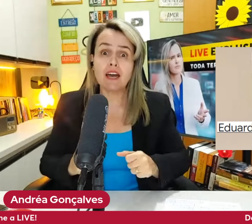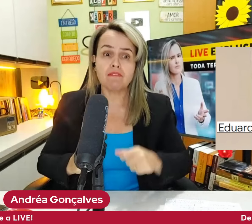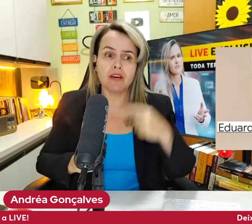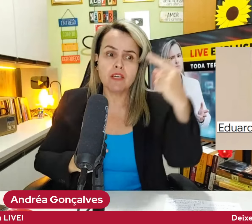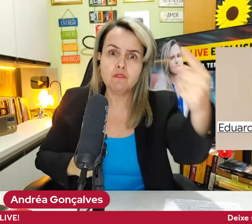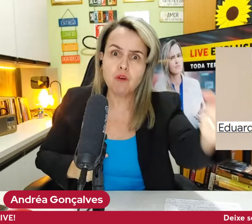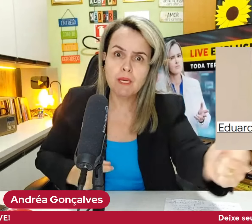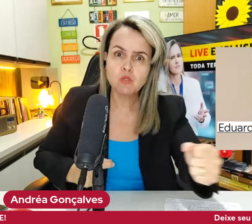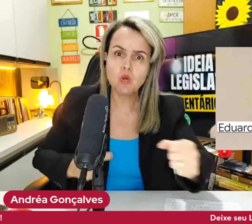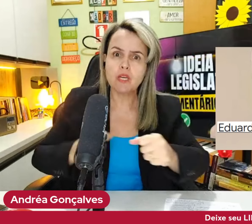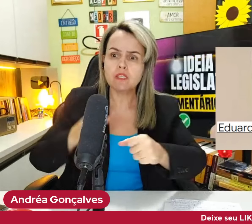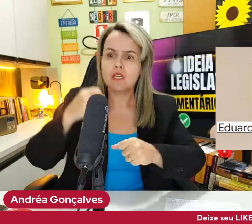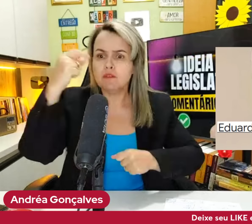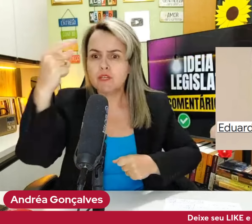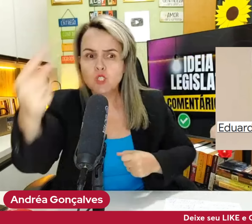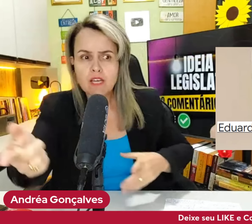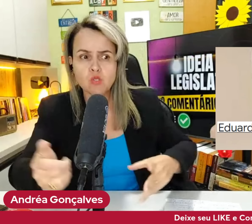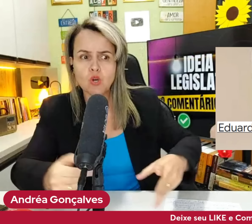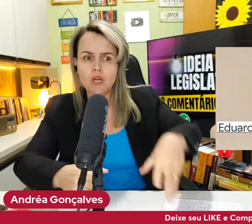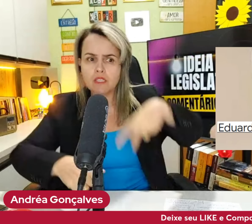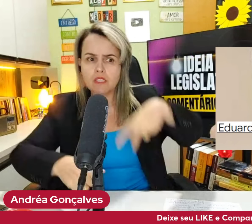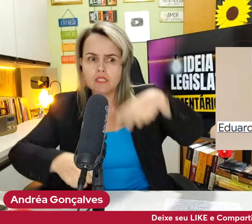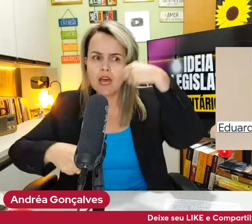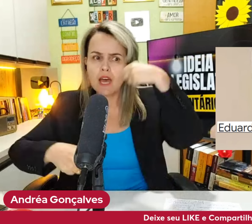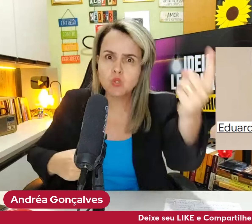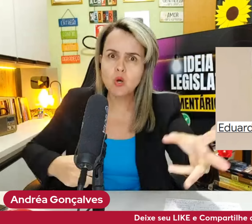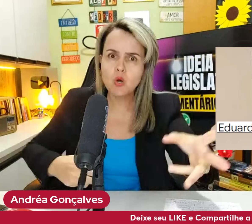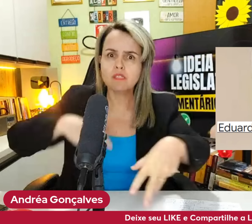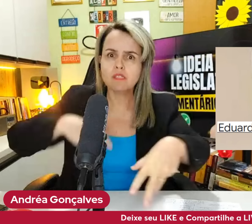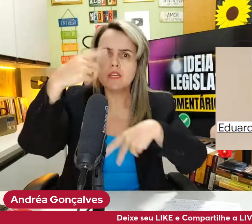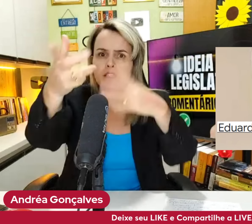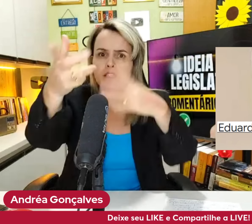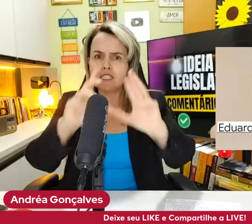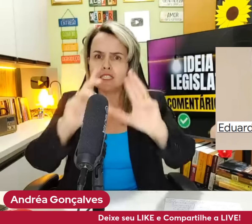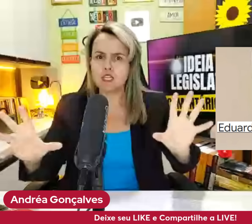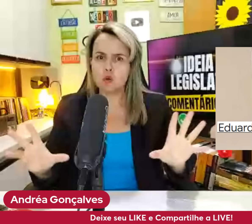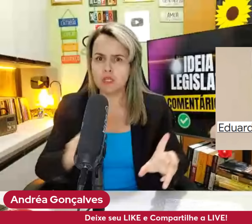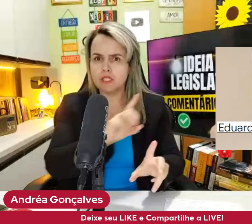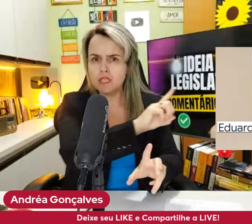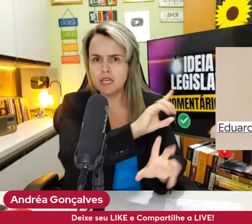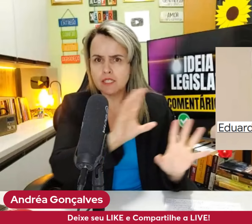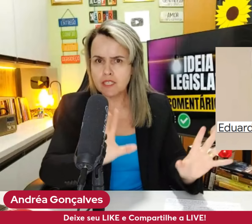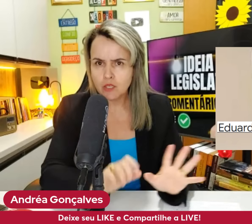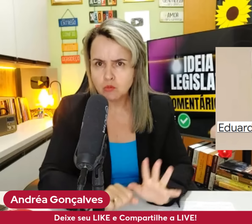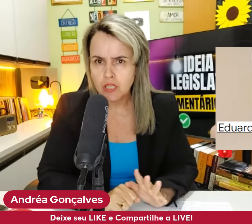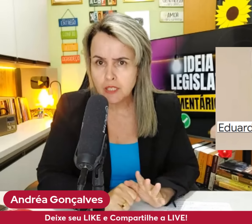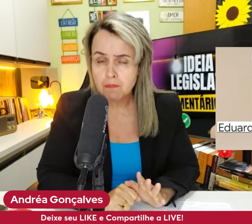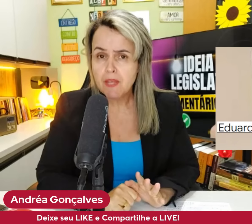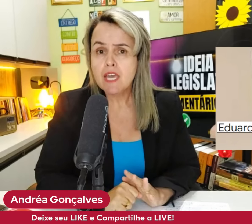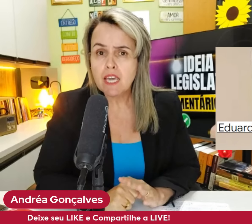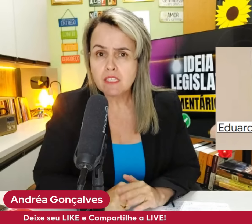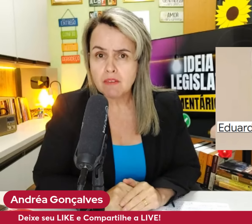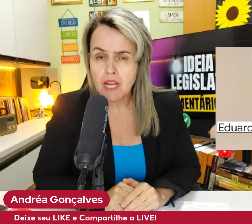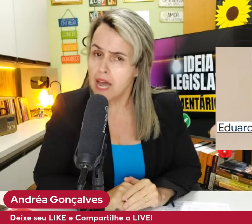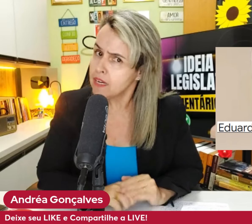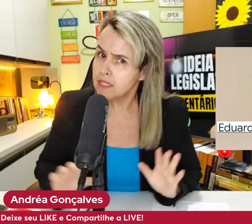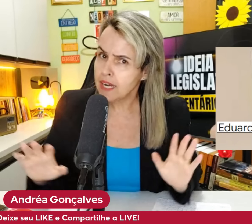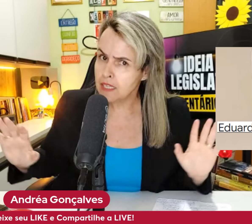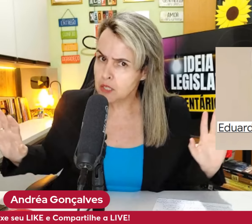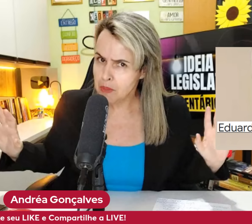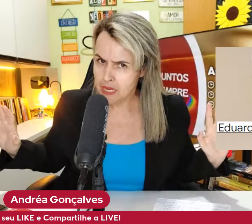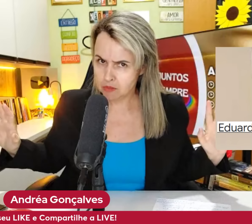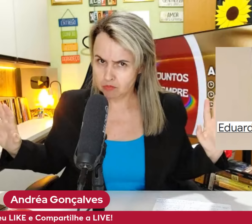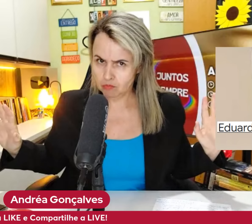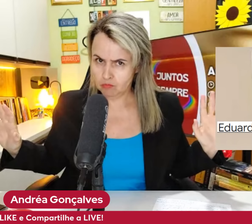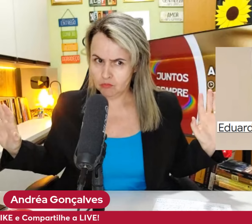requisitava informações investigações ações e tal e tal e coisa e esse aqui era um deles quem estava lá